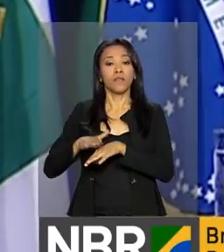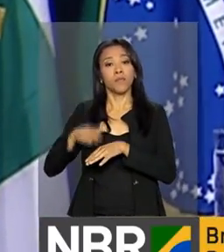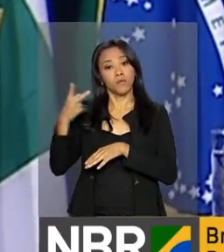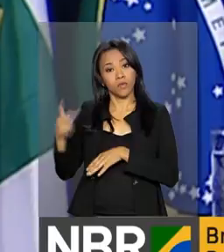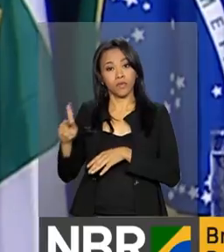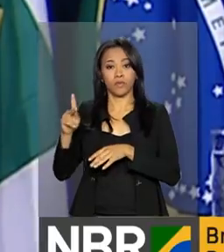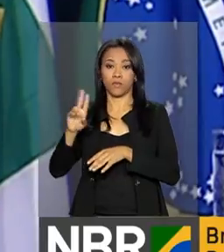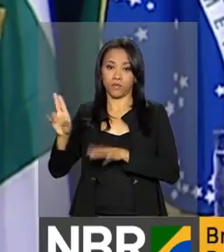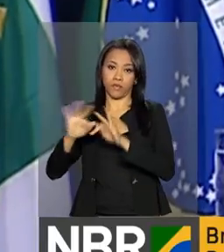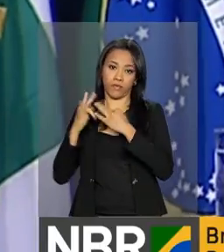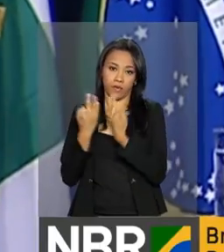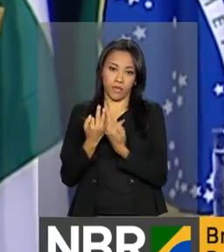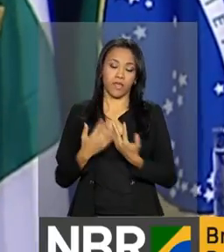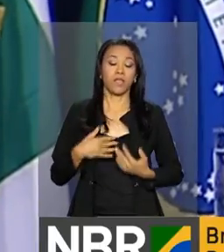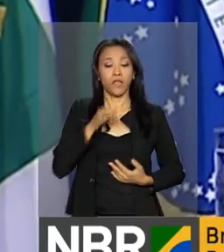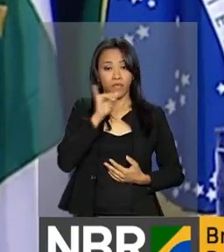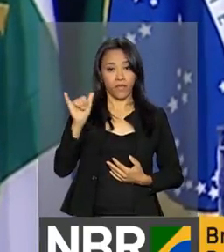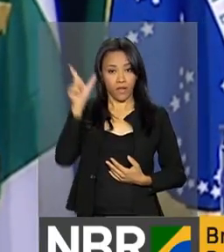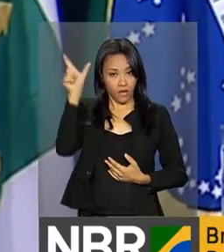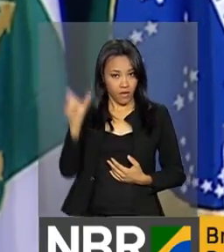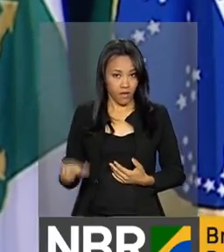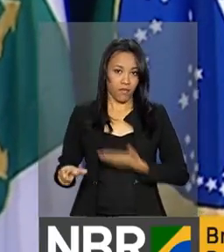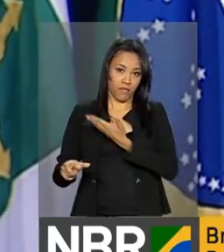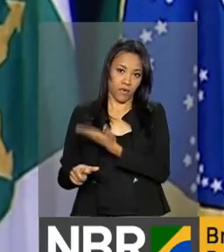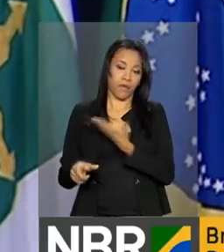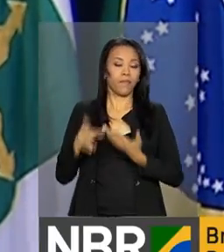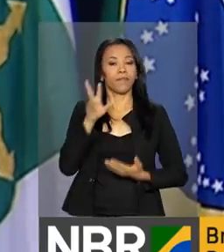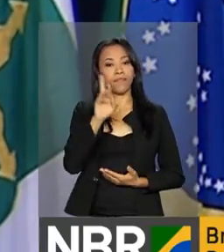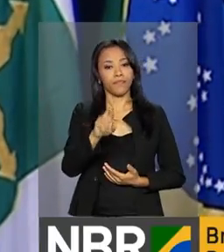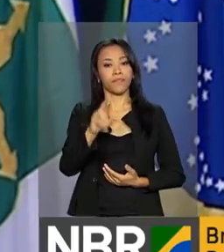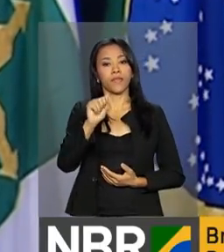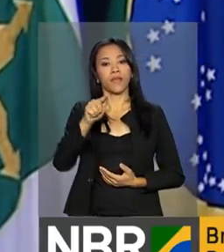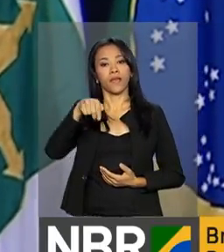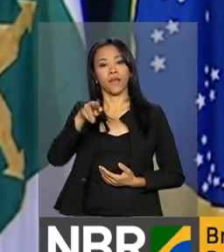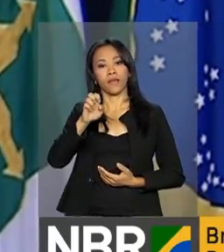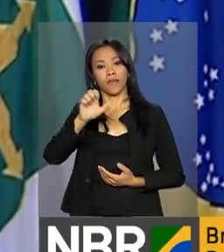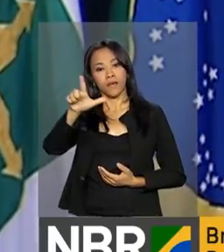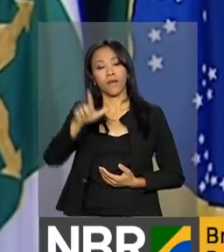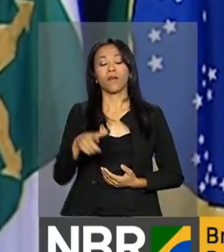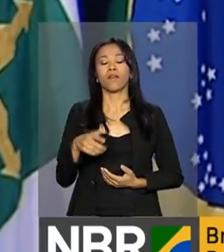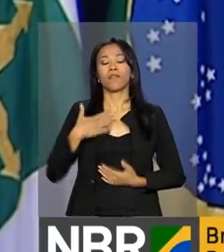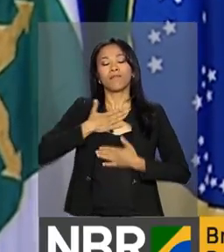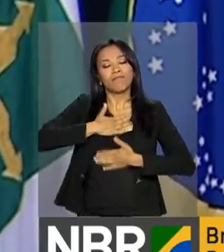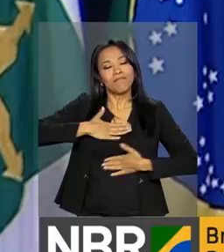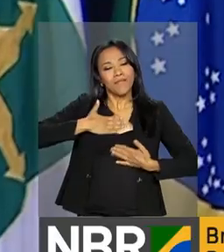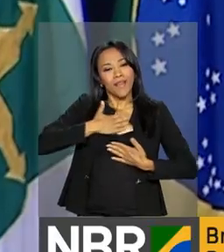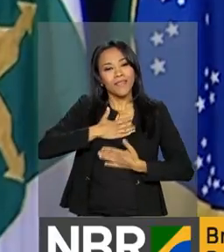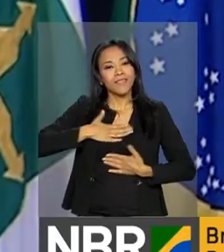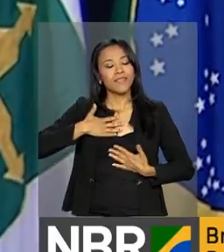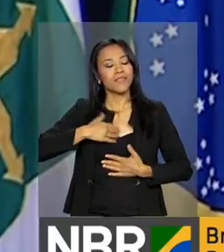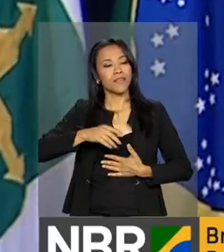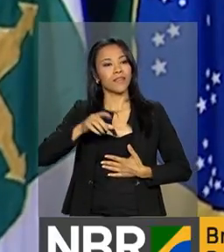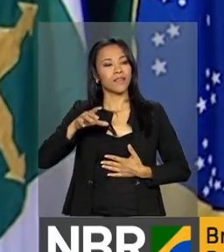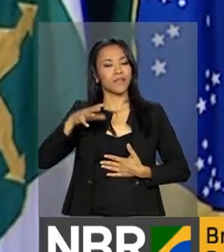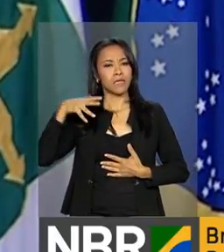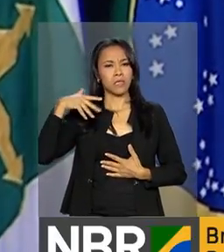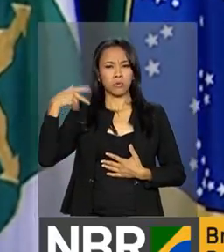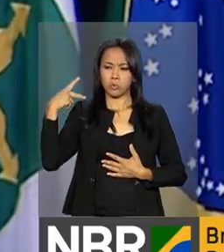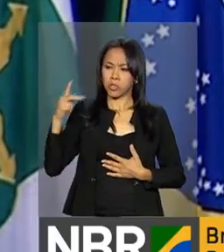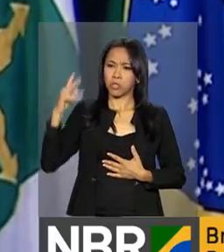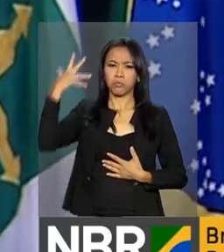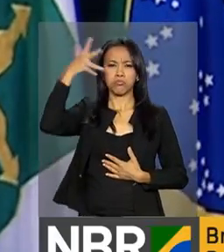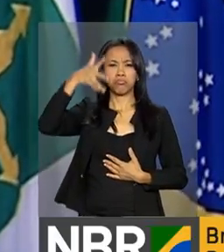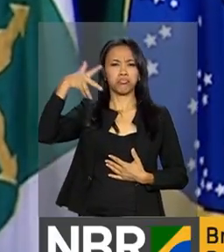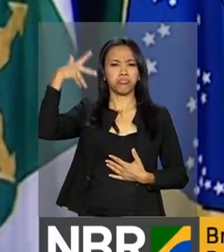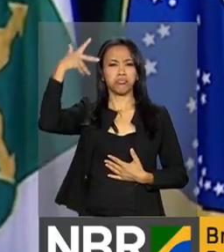dizer doutora raquel que foi um prazer imenso ouvi lá dando uma